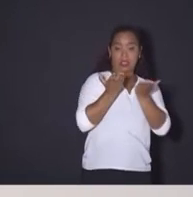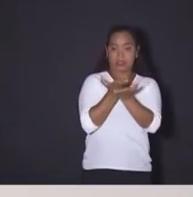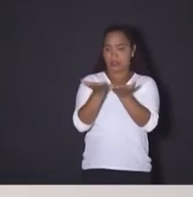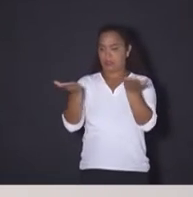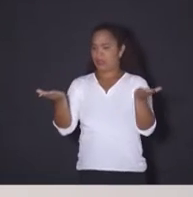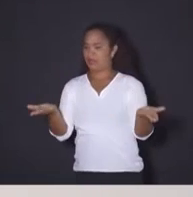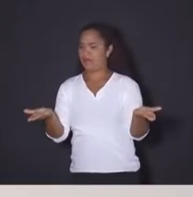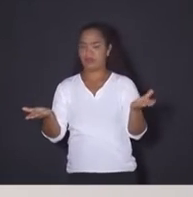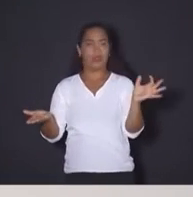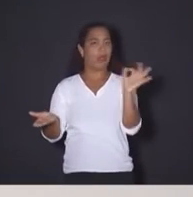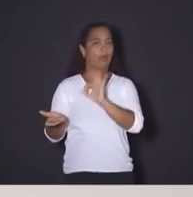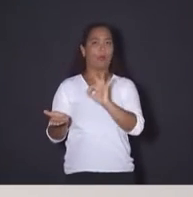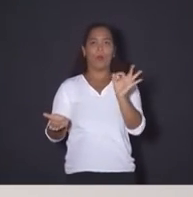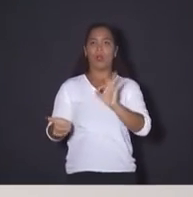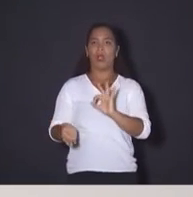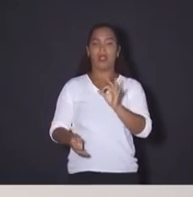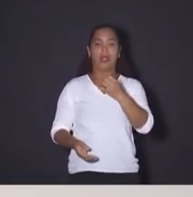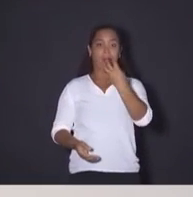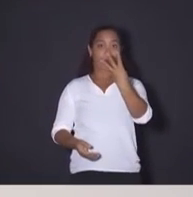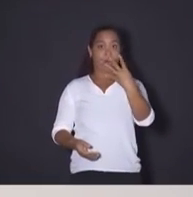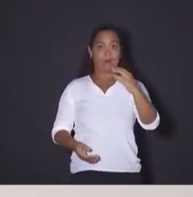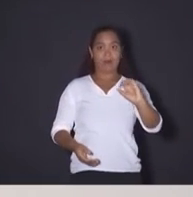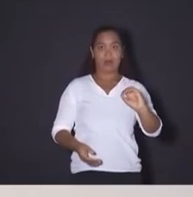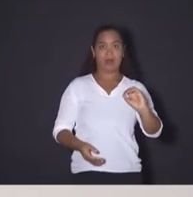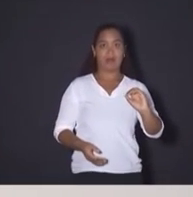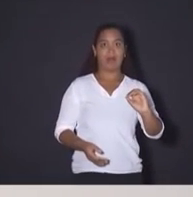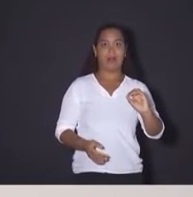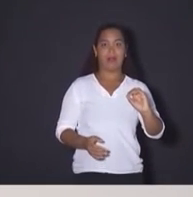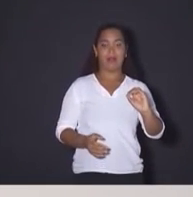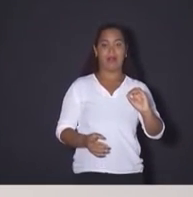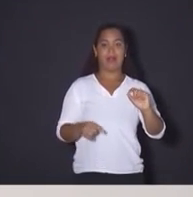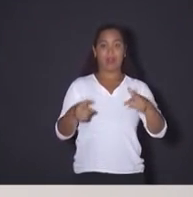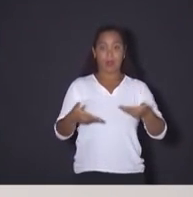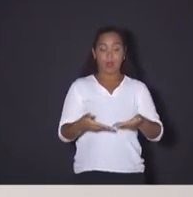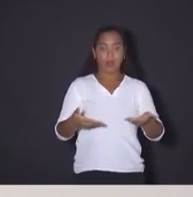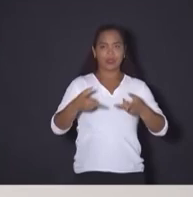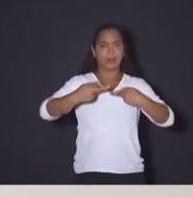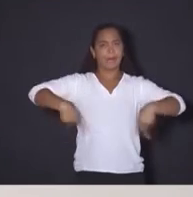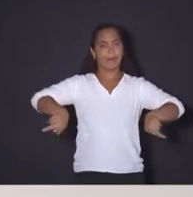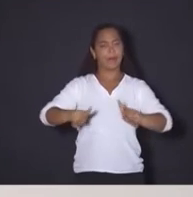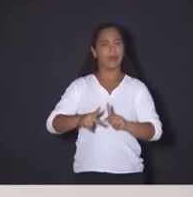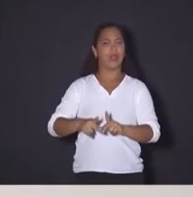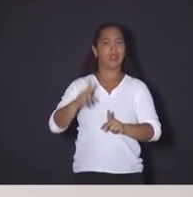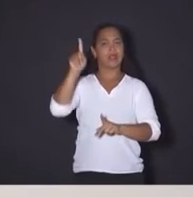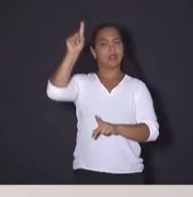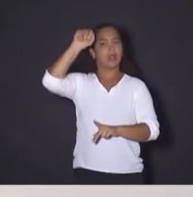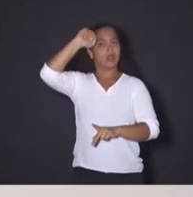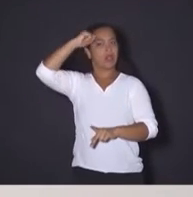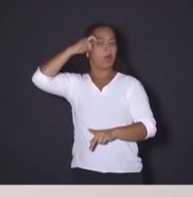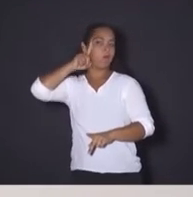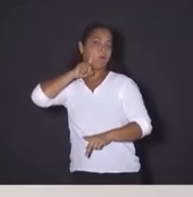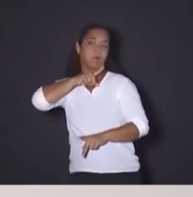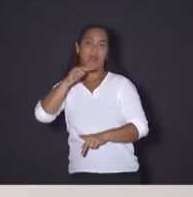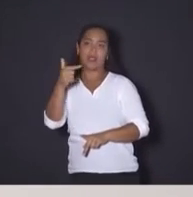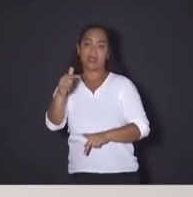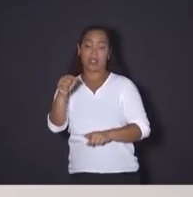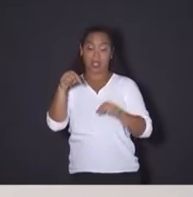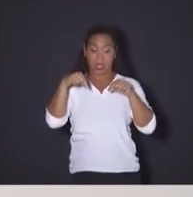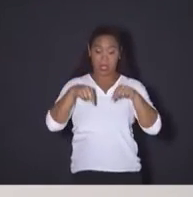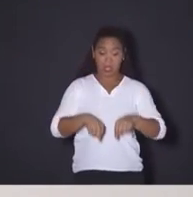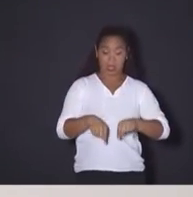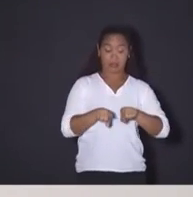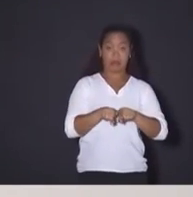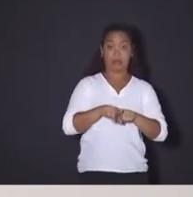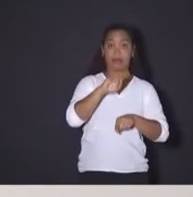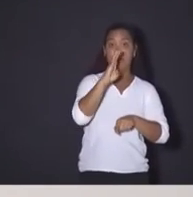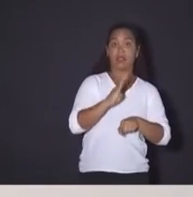os 40 acres em uma mula pra população negra nos estados unidos ocorreu e aqui no dia seguinte no brasil que a gente